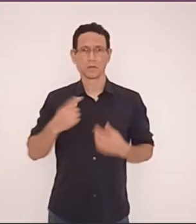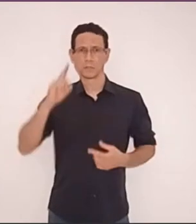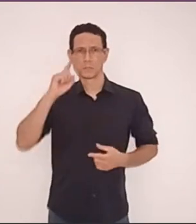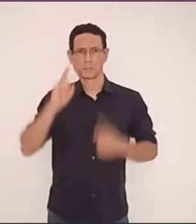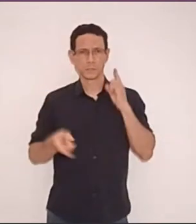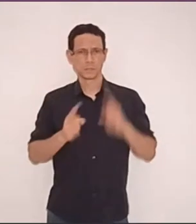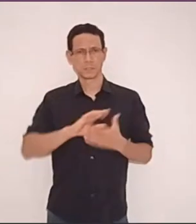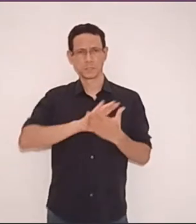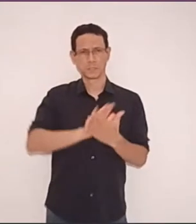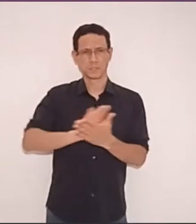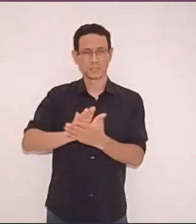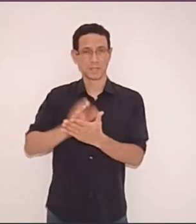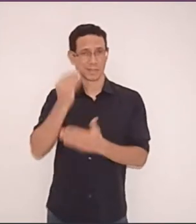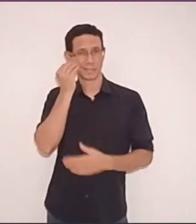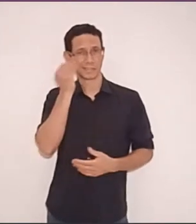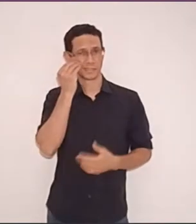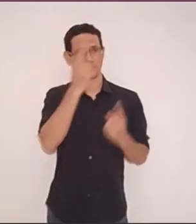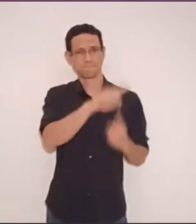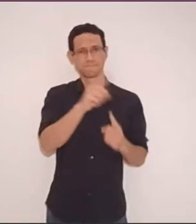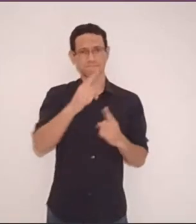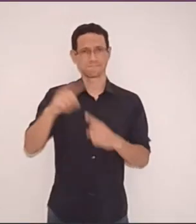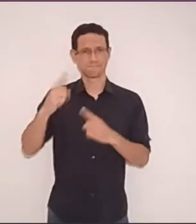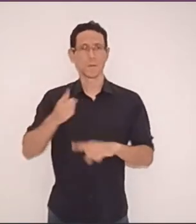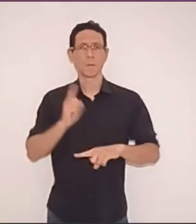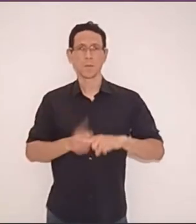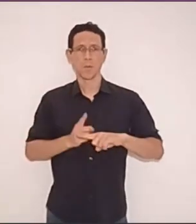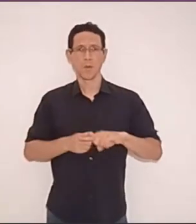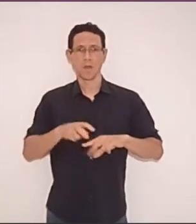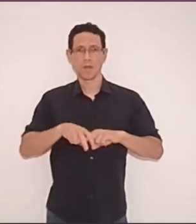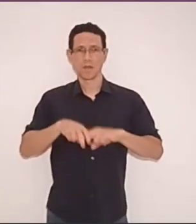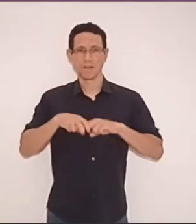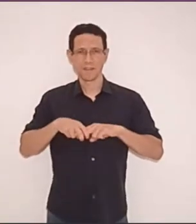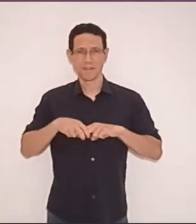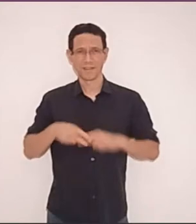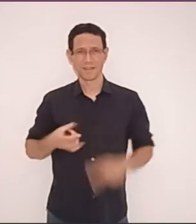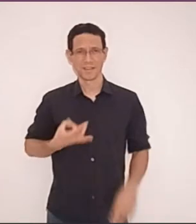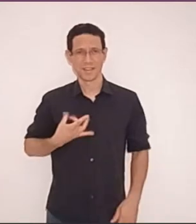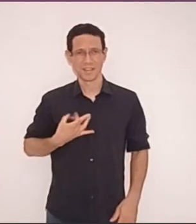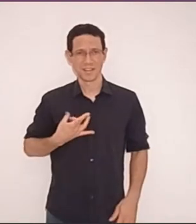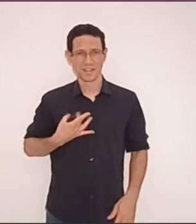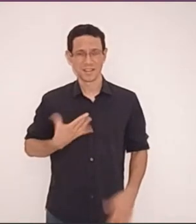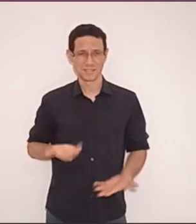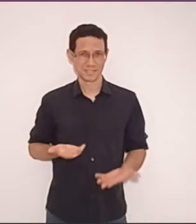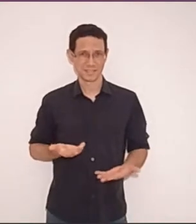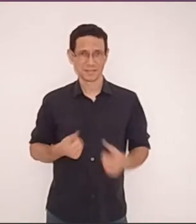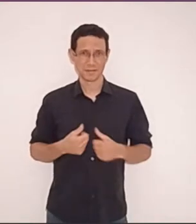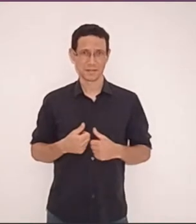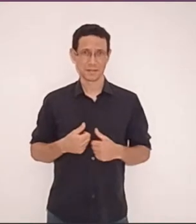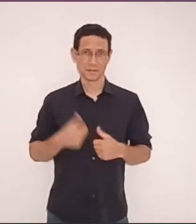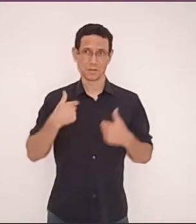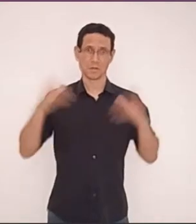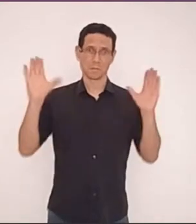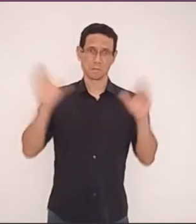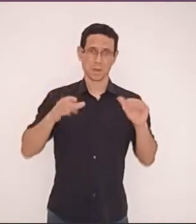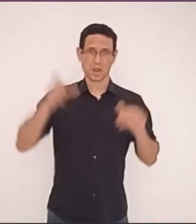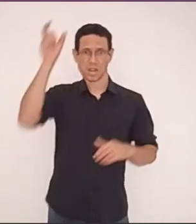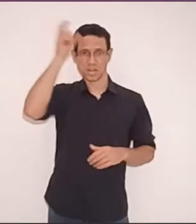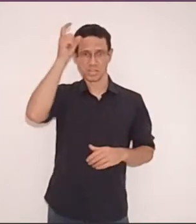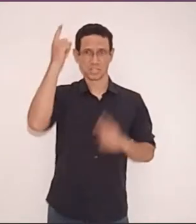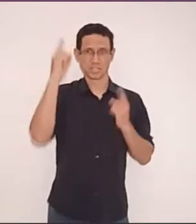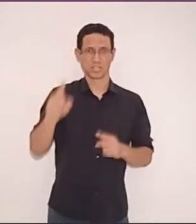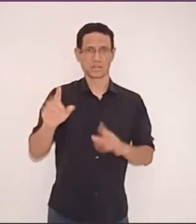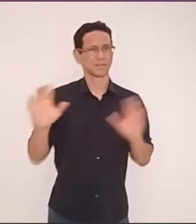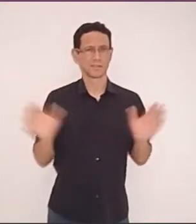a extração é atacando o outro Então aqui estão mecha que você é um mãe tem que colocar um demônio mas que a gente